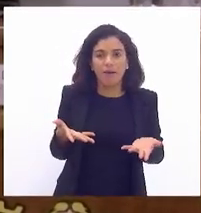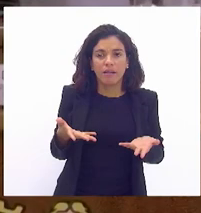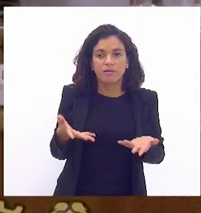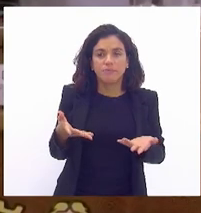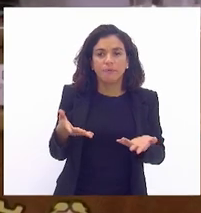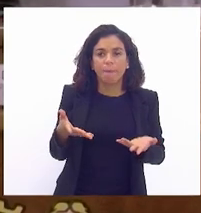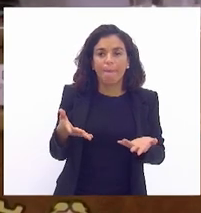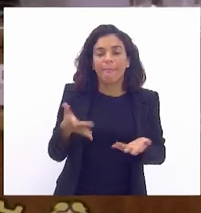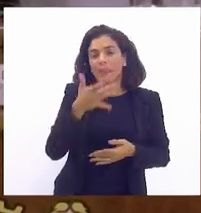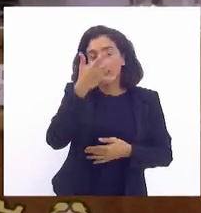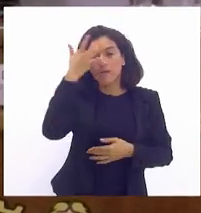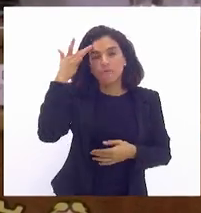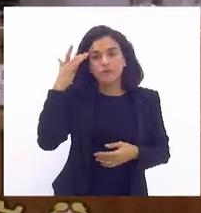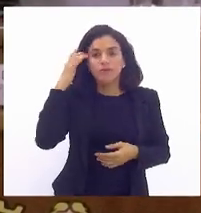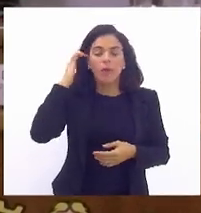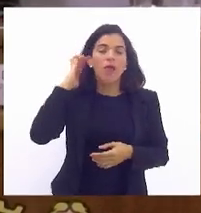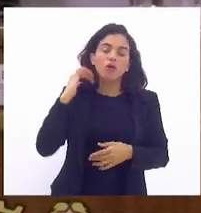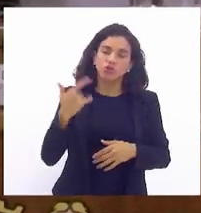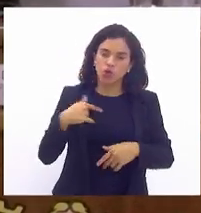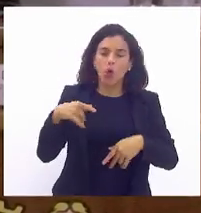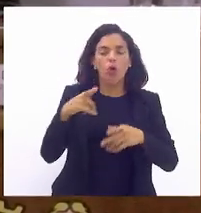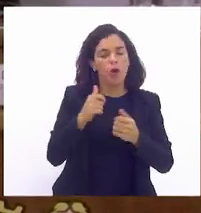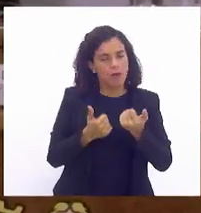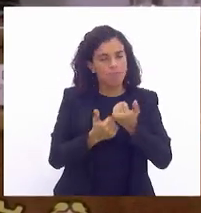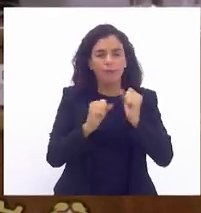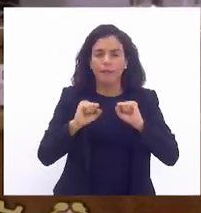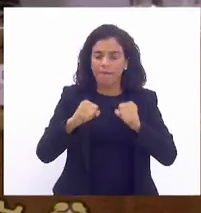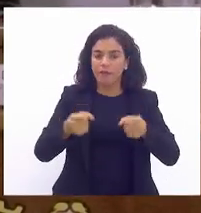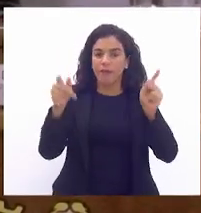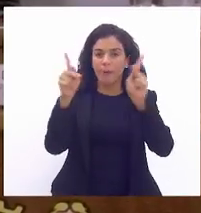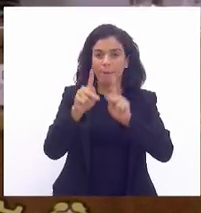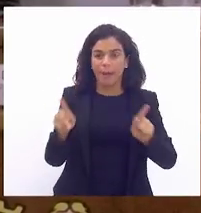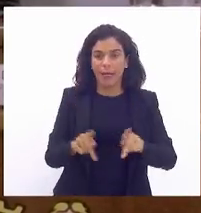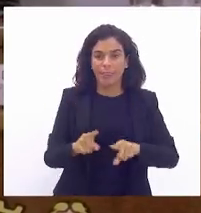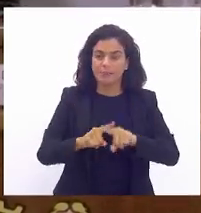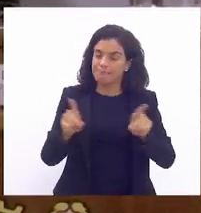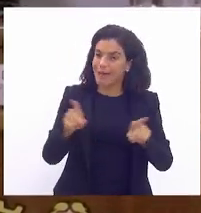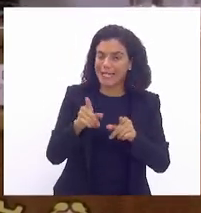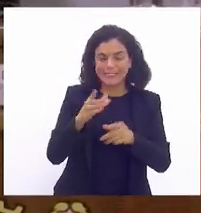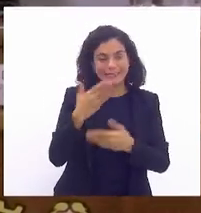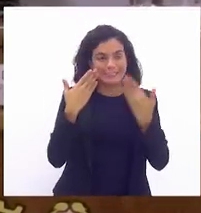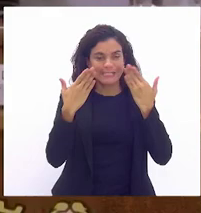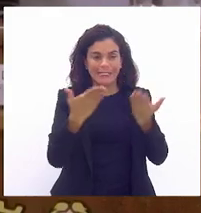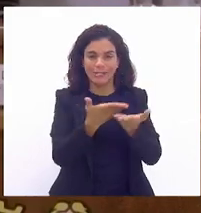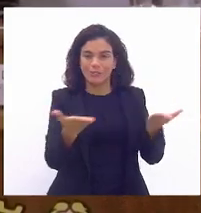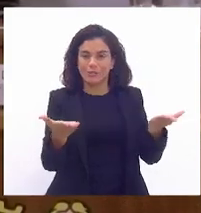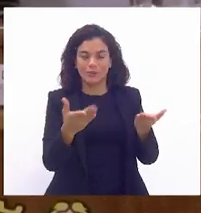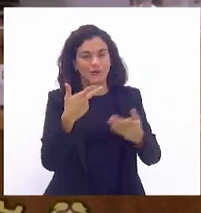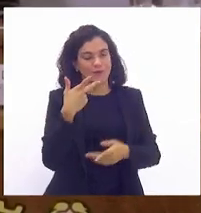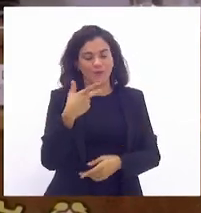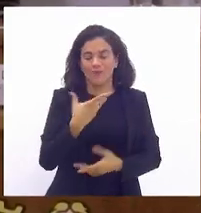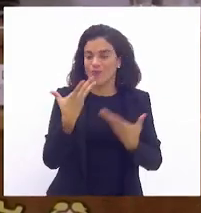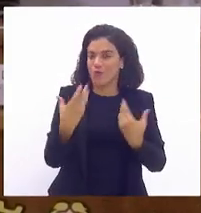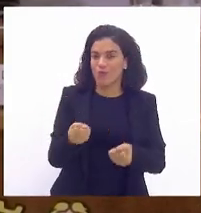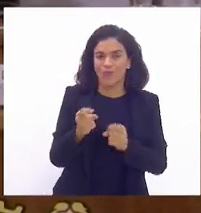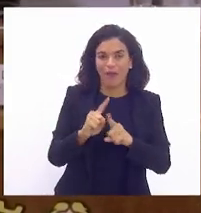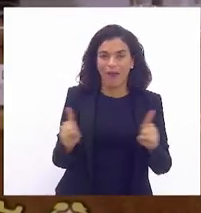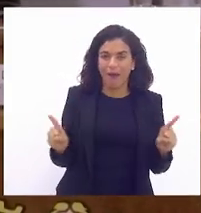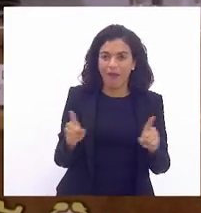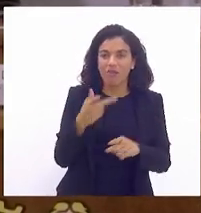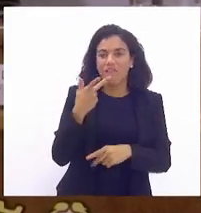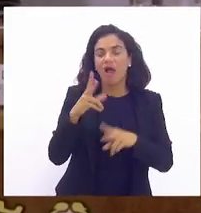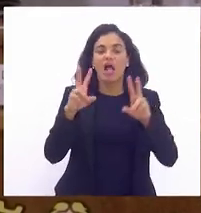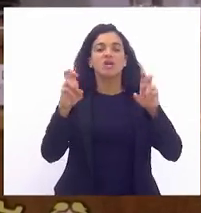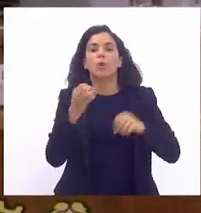cara acordado, é apaziguador. Mas diante do deboche, não dá para ser. A gente não está tratando de algo